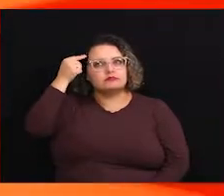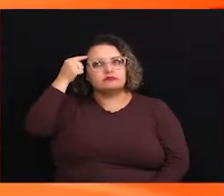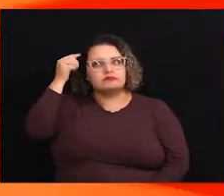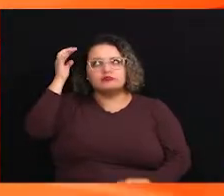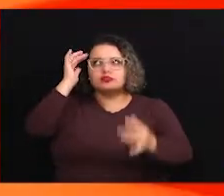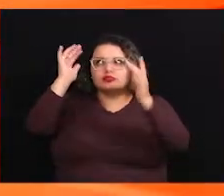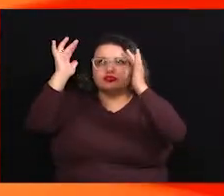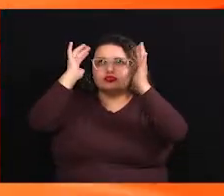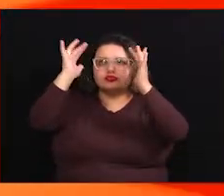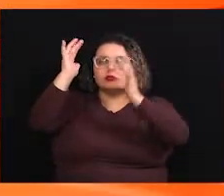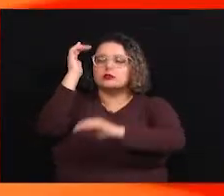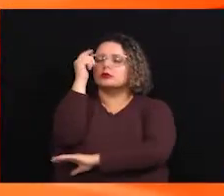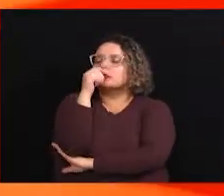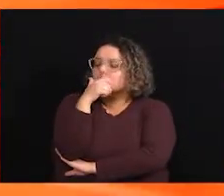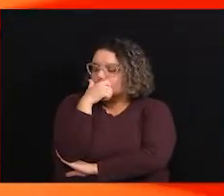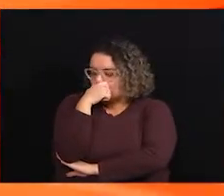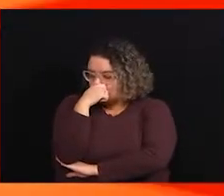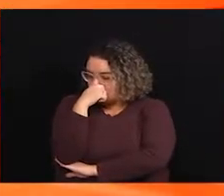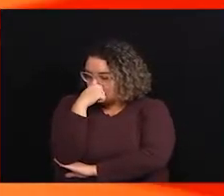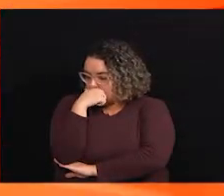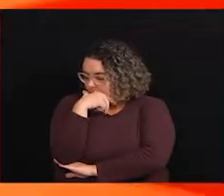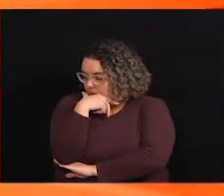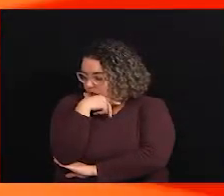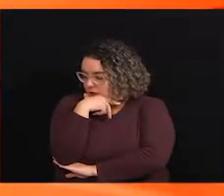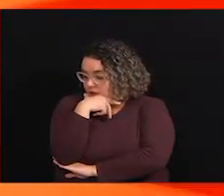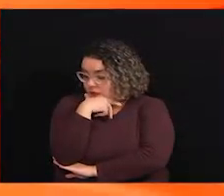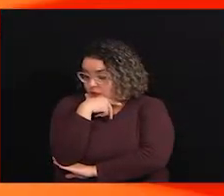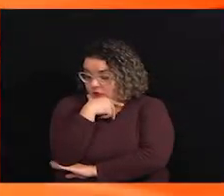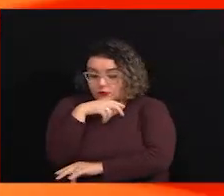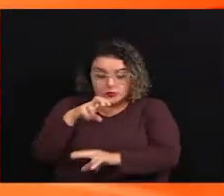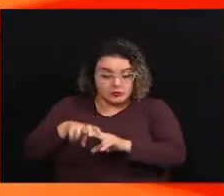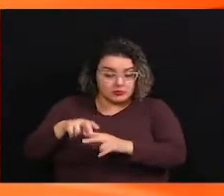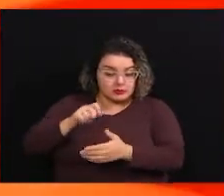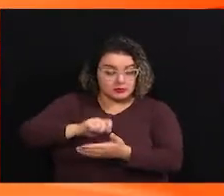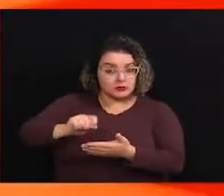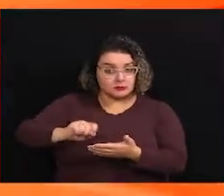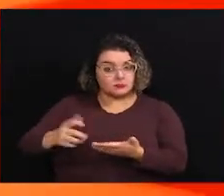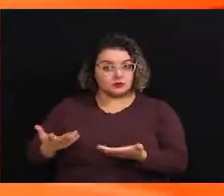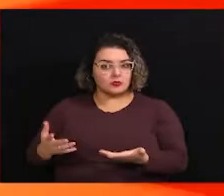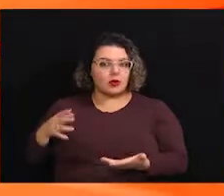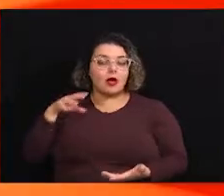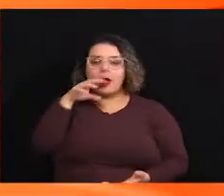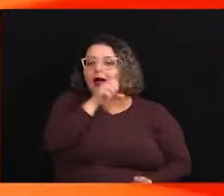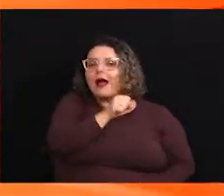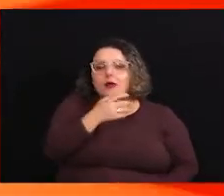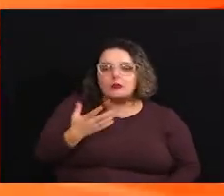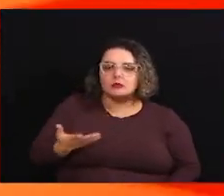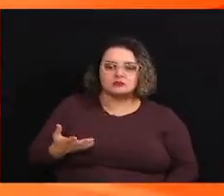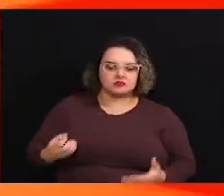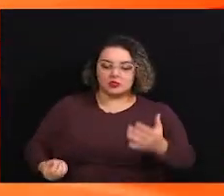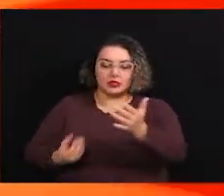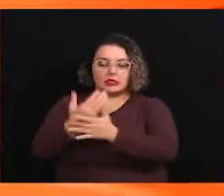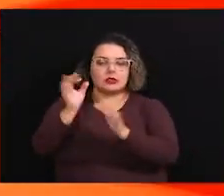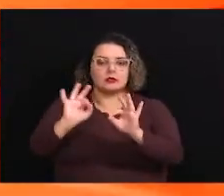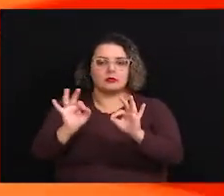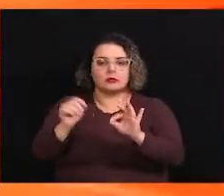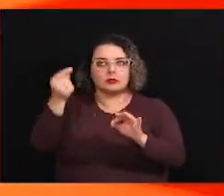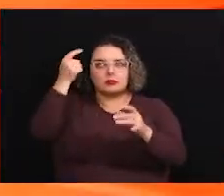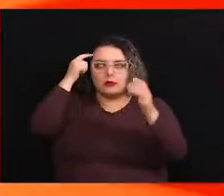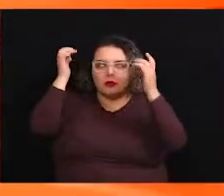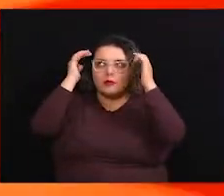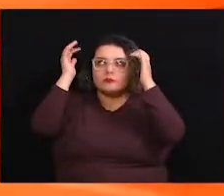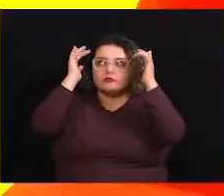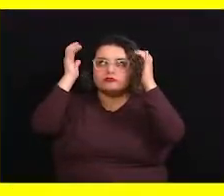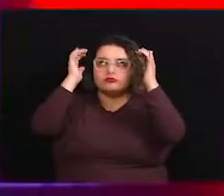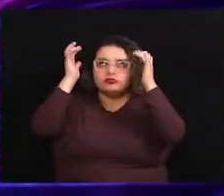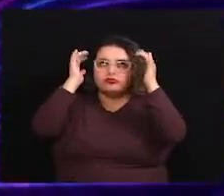Essa trama estava me incomodando na minha cabeça e um dia eu sentei e escrevi. Foi uma coisa rápida, foi um livro que eu não tinha que elaborar nem nada. Ele estava na minha